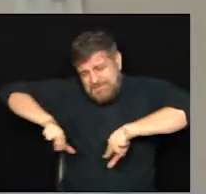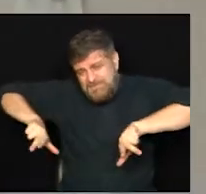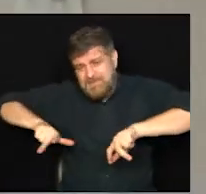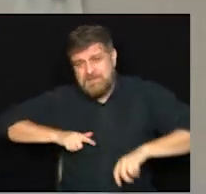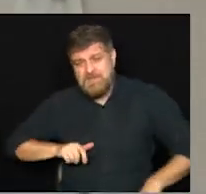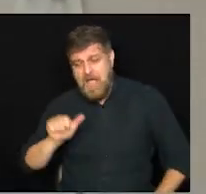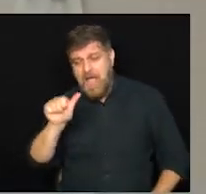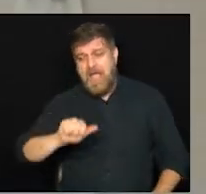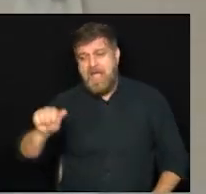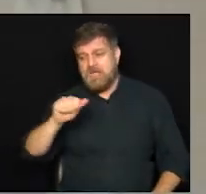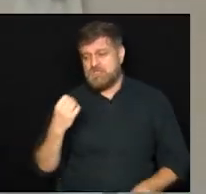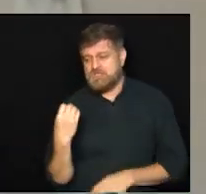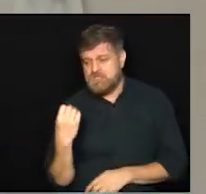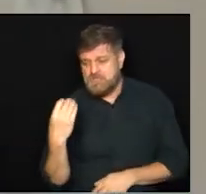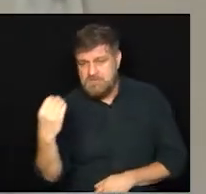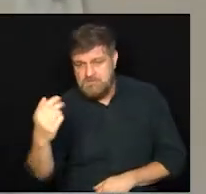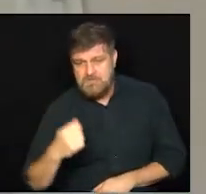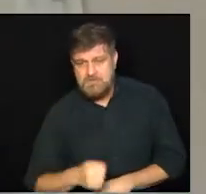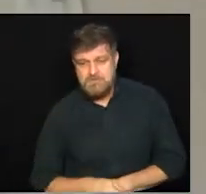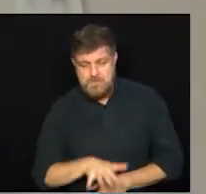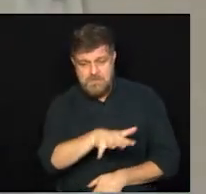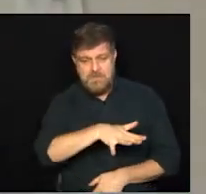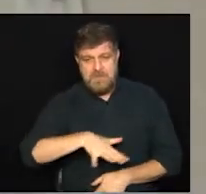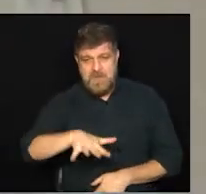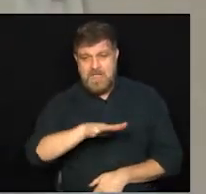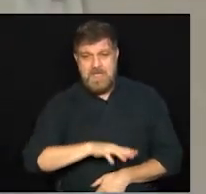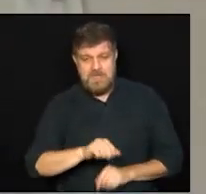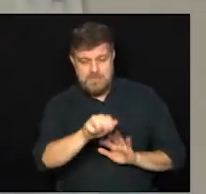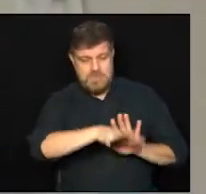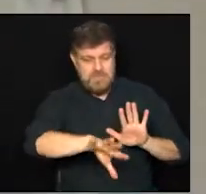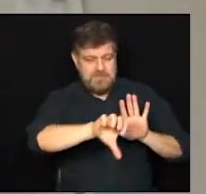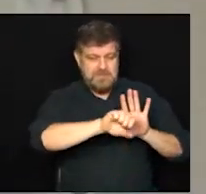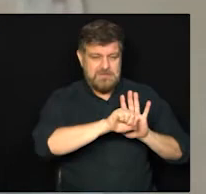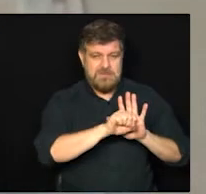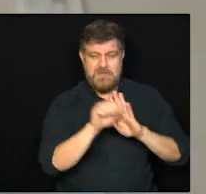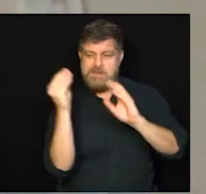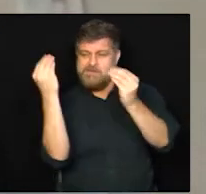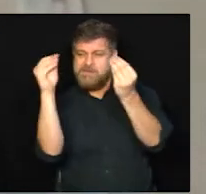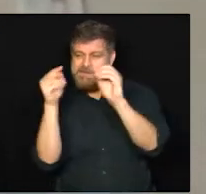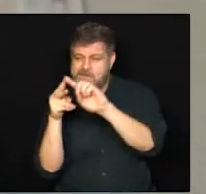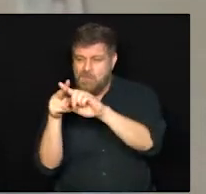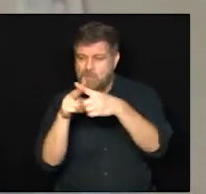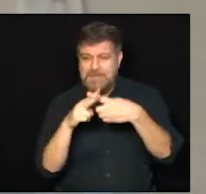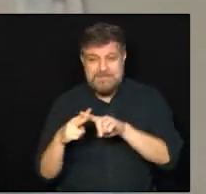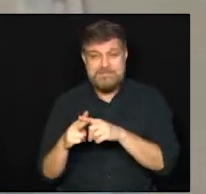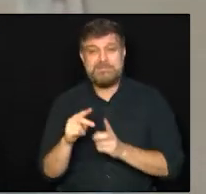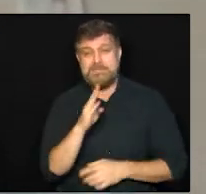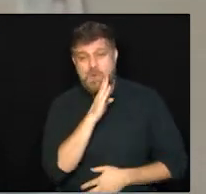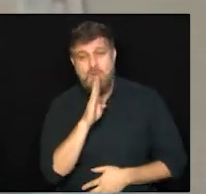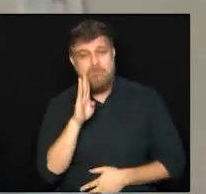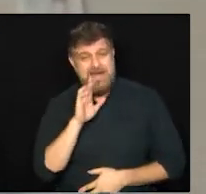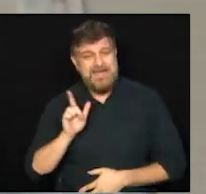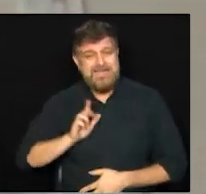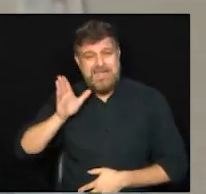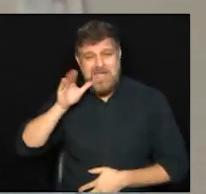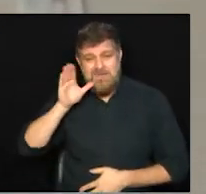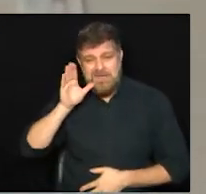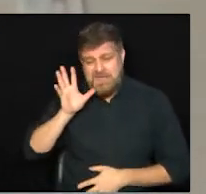de viagem, setor de audiovisual, decoração, bares, muitas pessoas agregadas